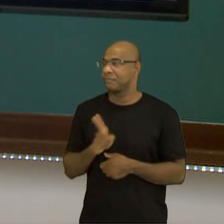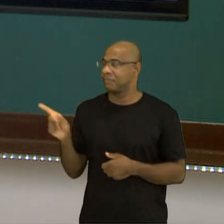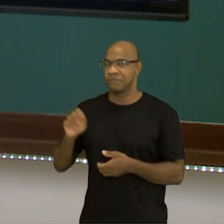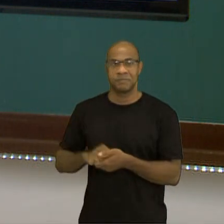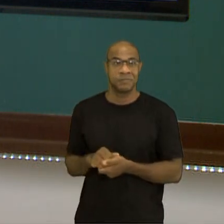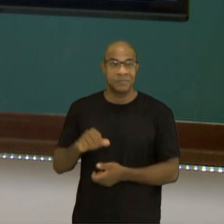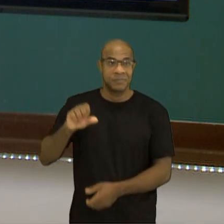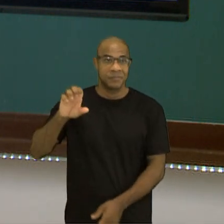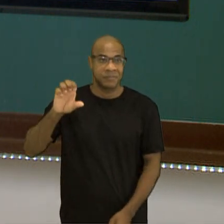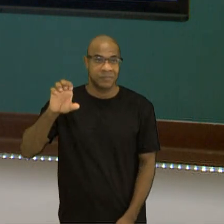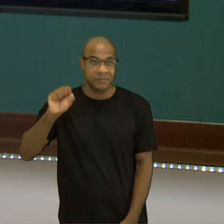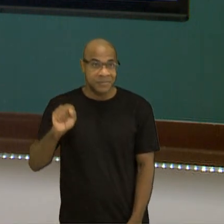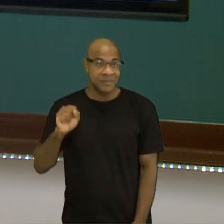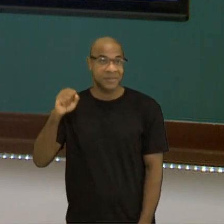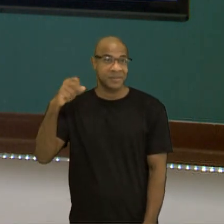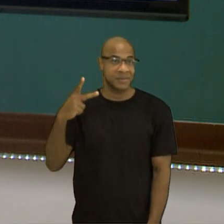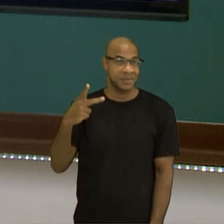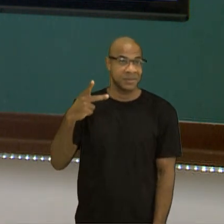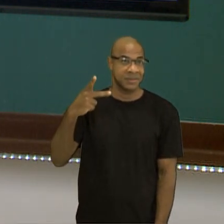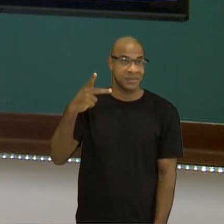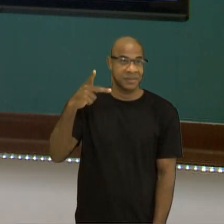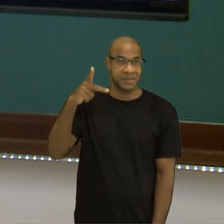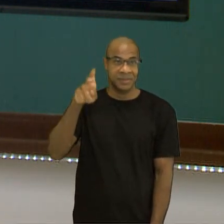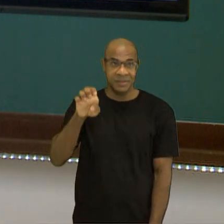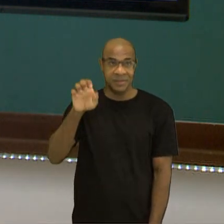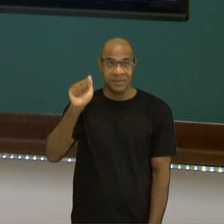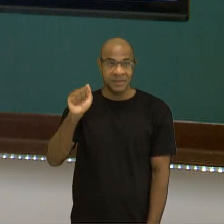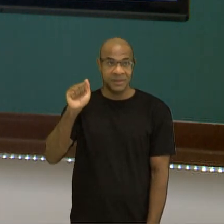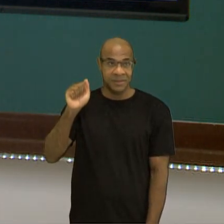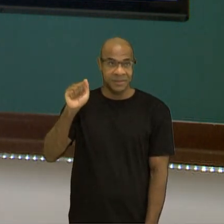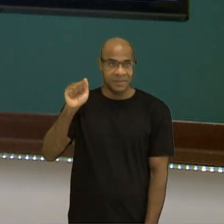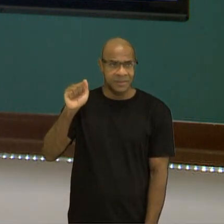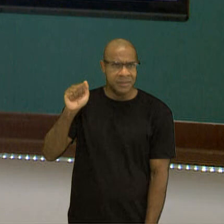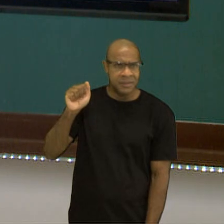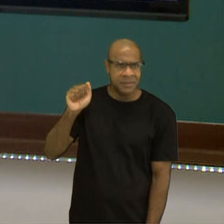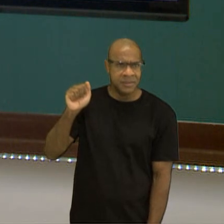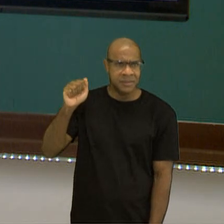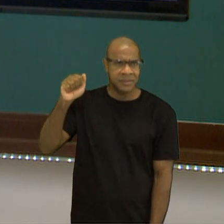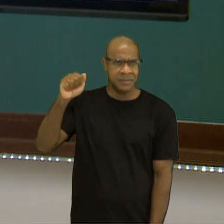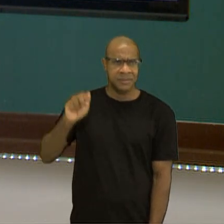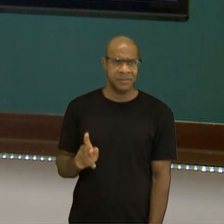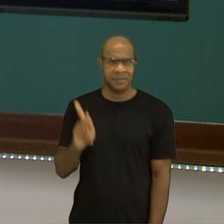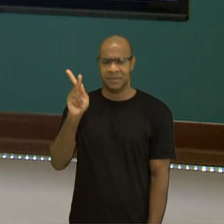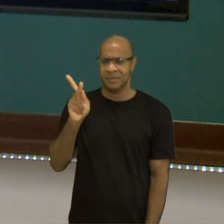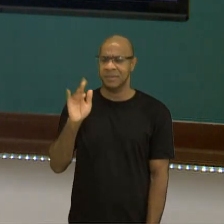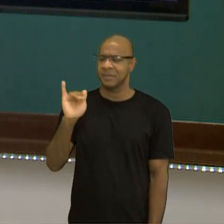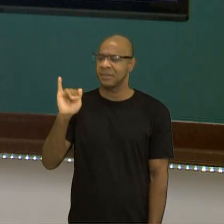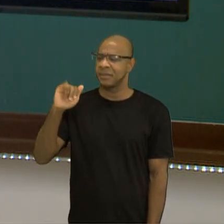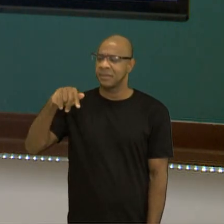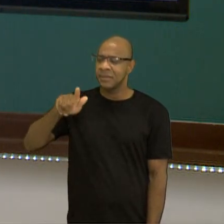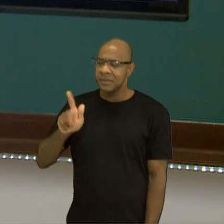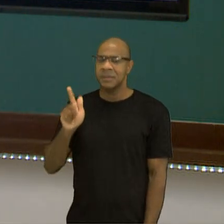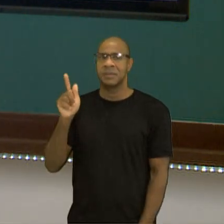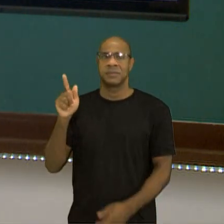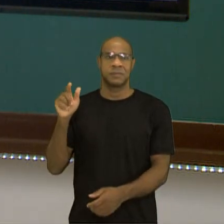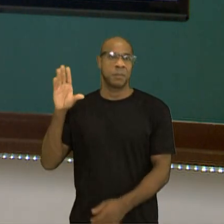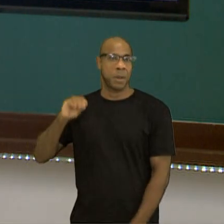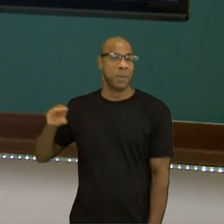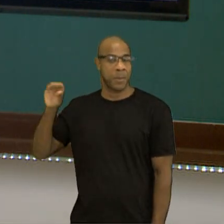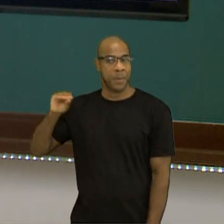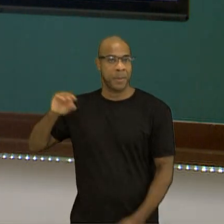so, you know, I mean, and like, more complex sentence. E essas aqui, vocês dando uma olhada geral,